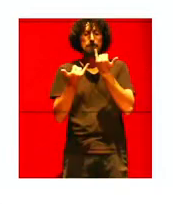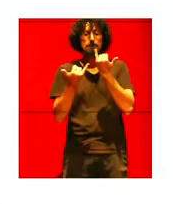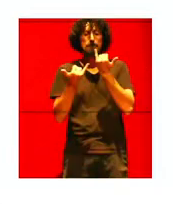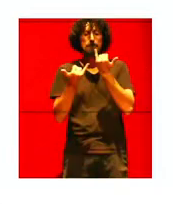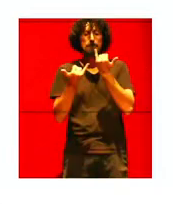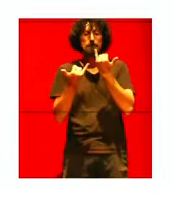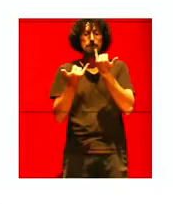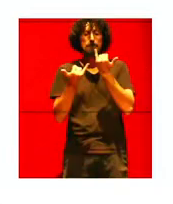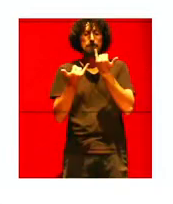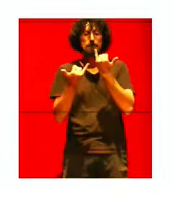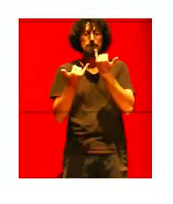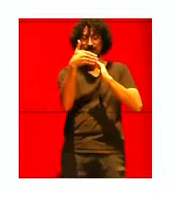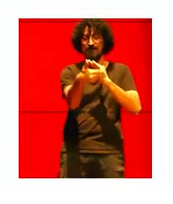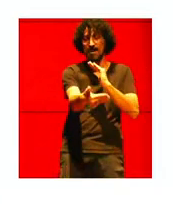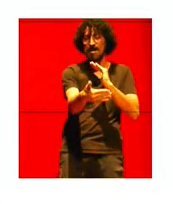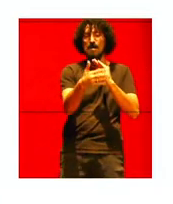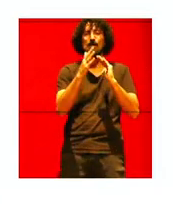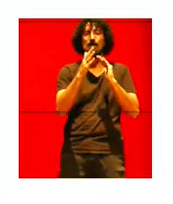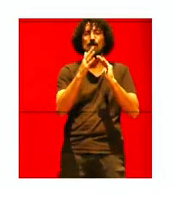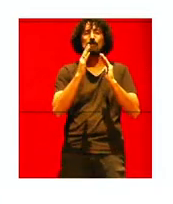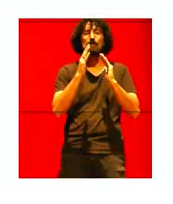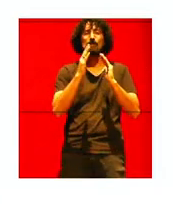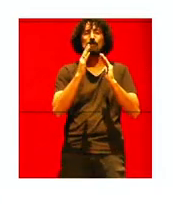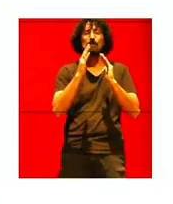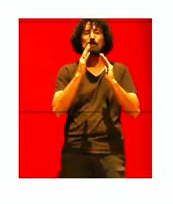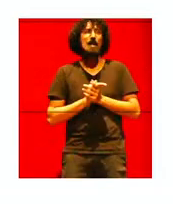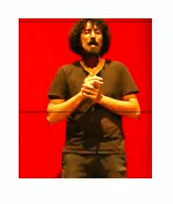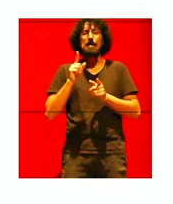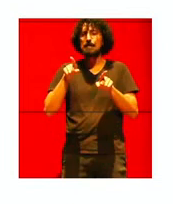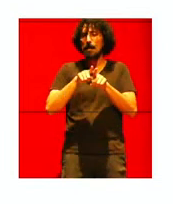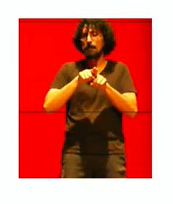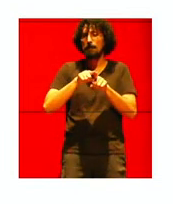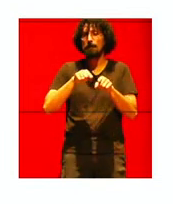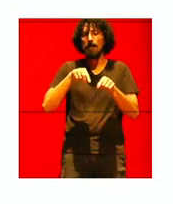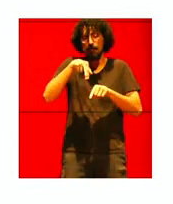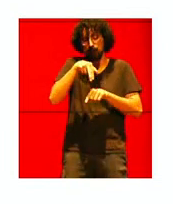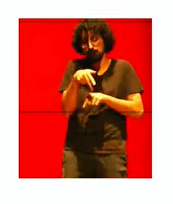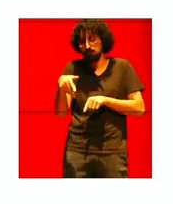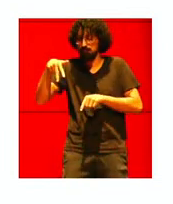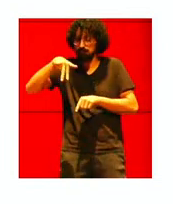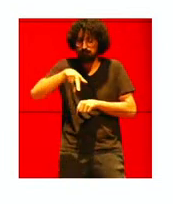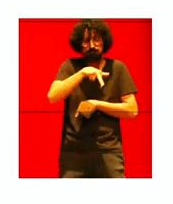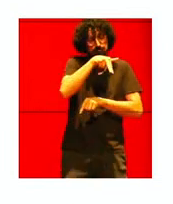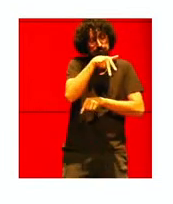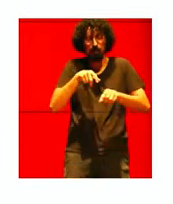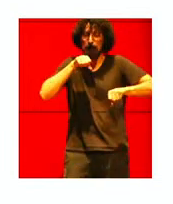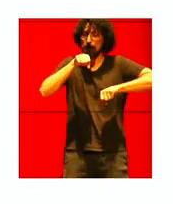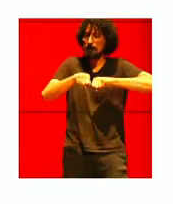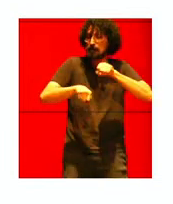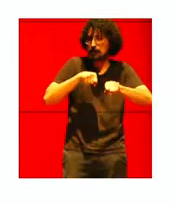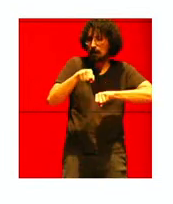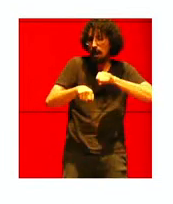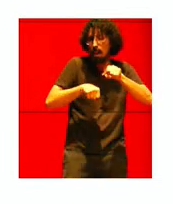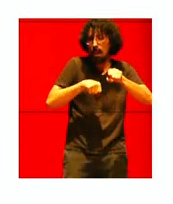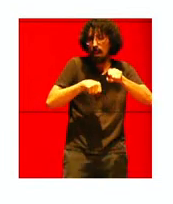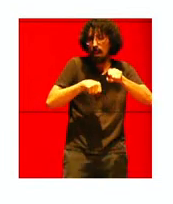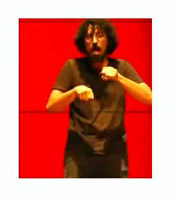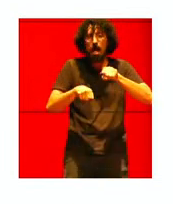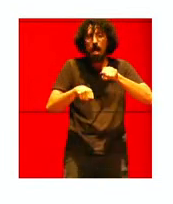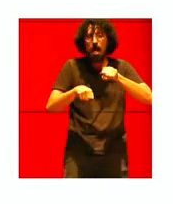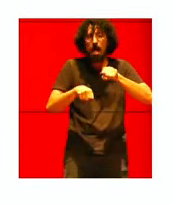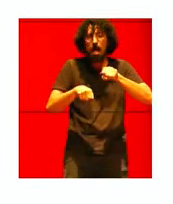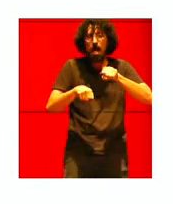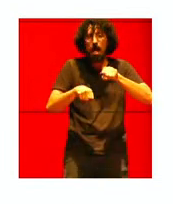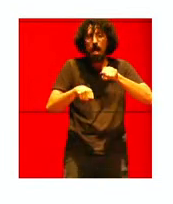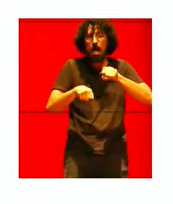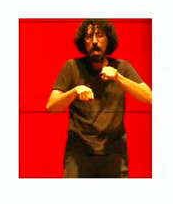de casa de vôlei, andar de patins, bicicleta. Quando eu levava um tombo ou